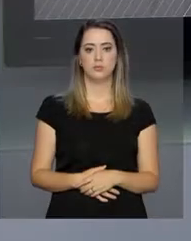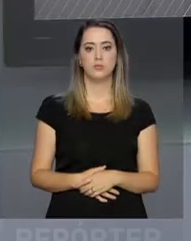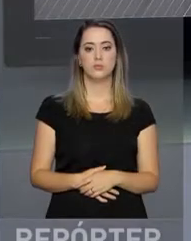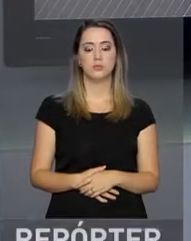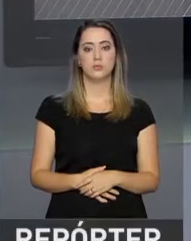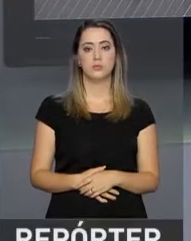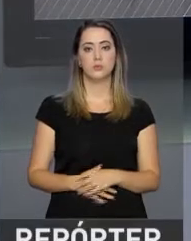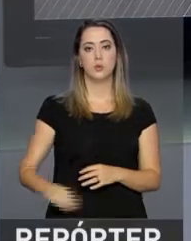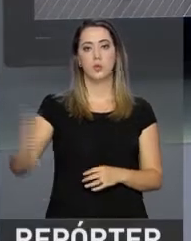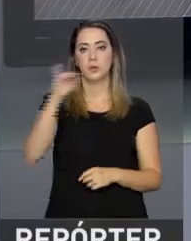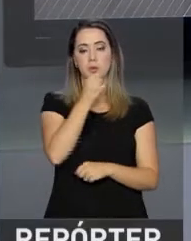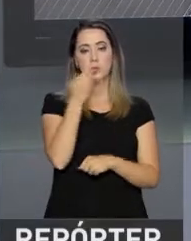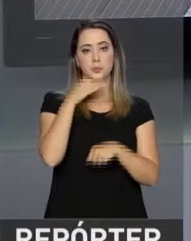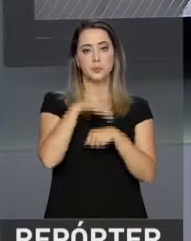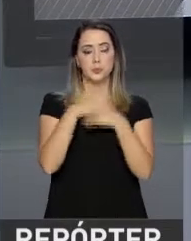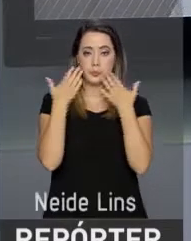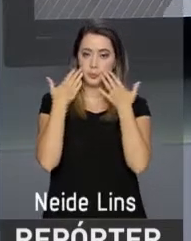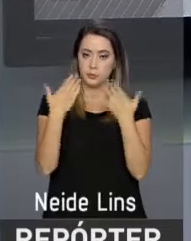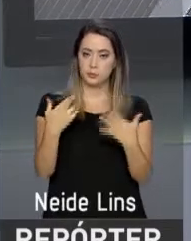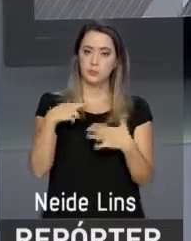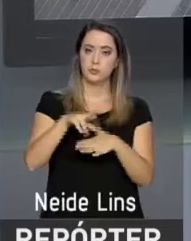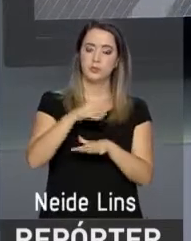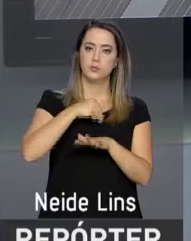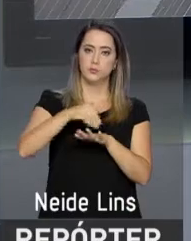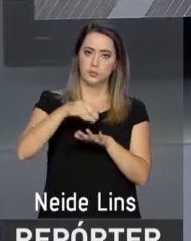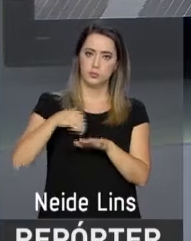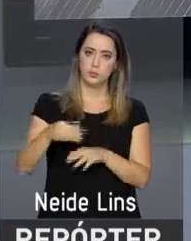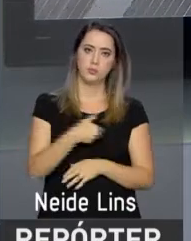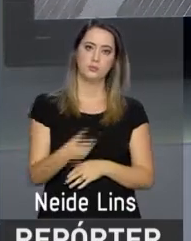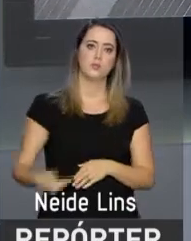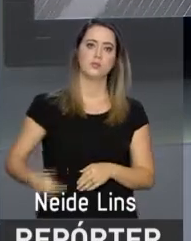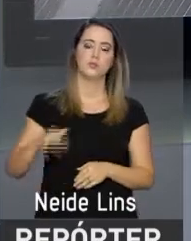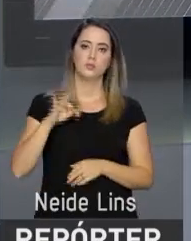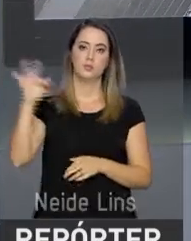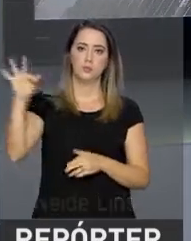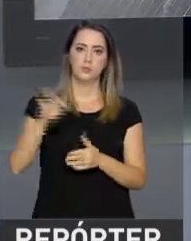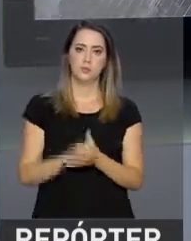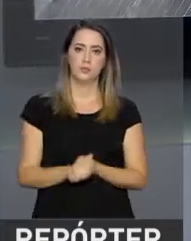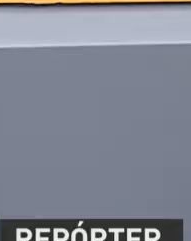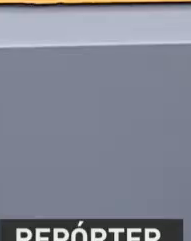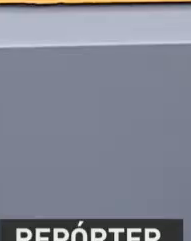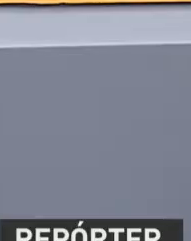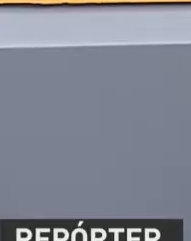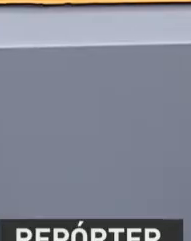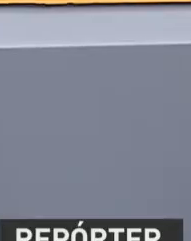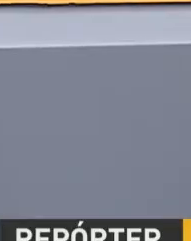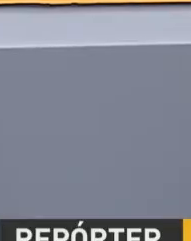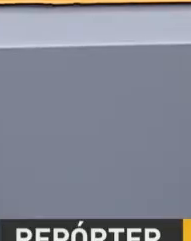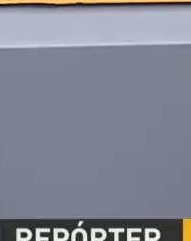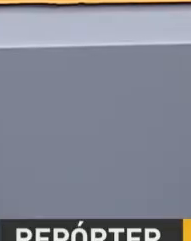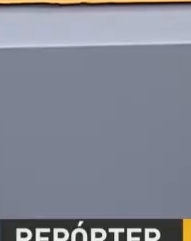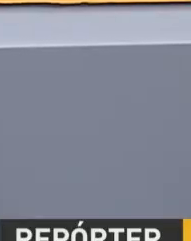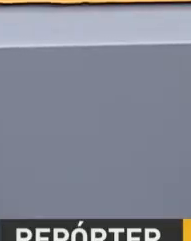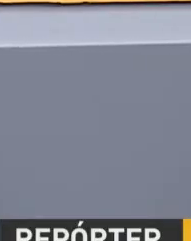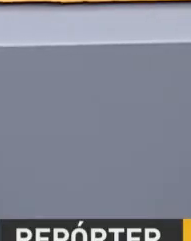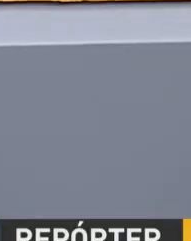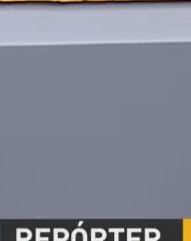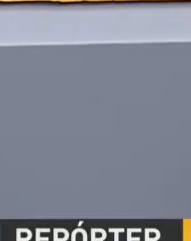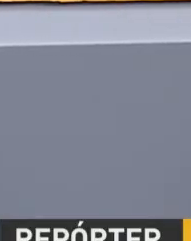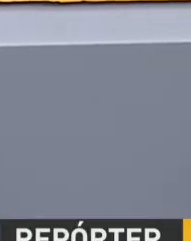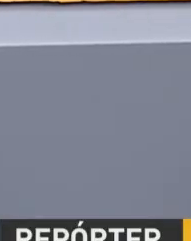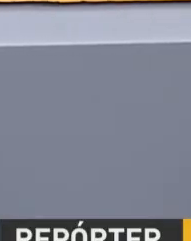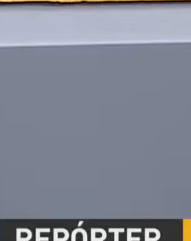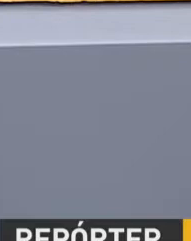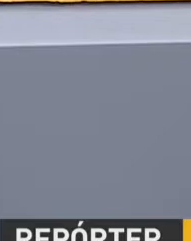olá boa noite começa agora o repórter nbr com as notícias do governo federal agora há pouco o presidente michel temer